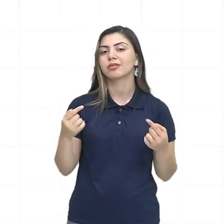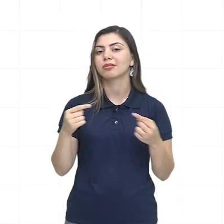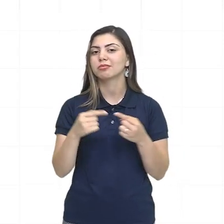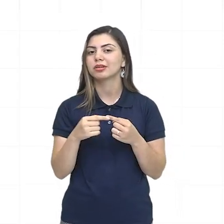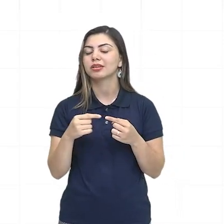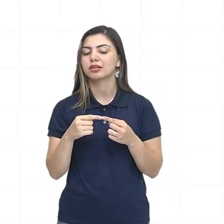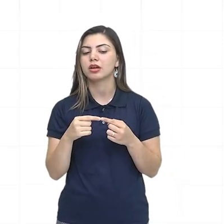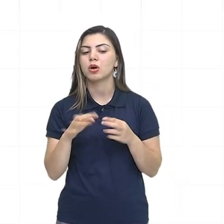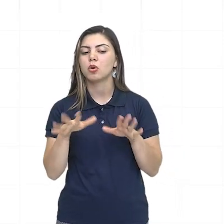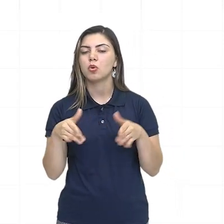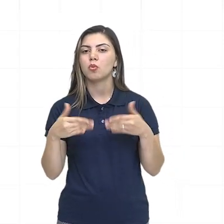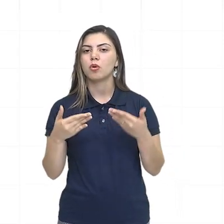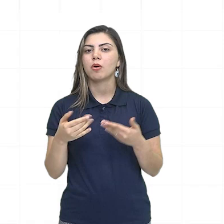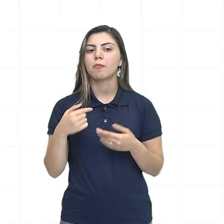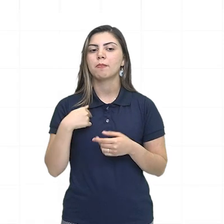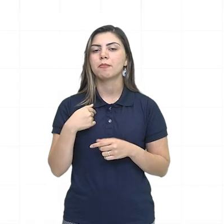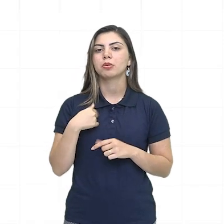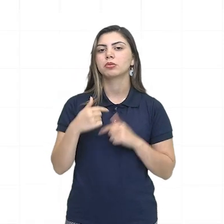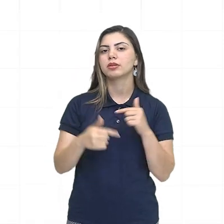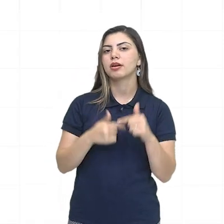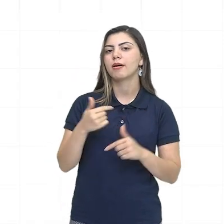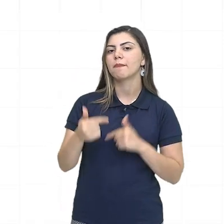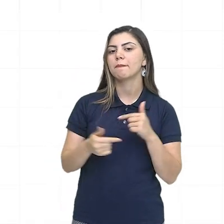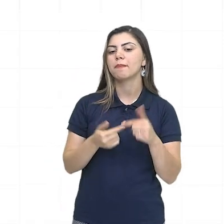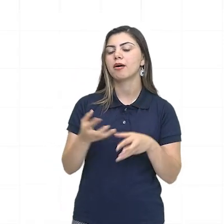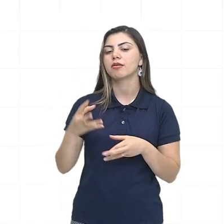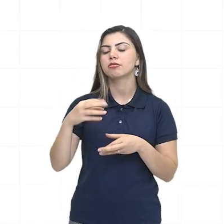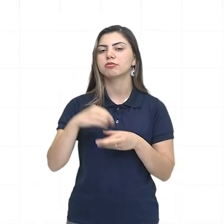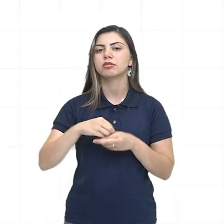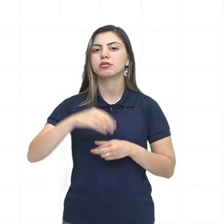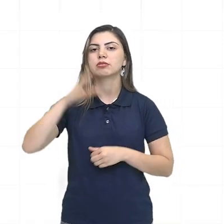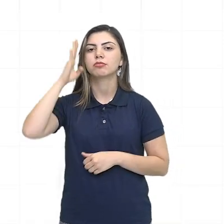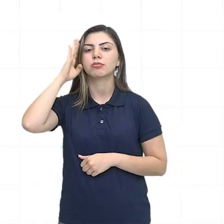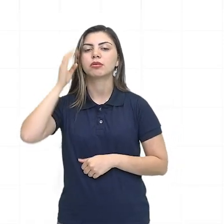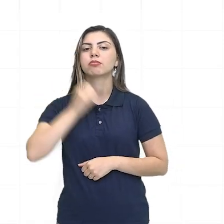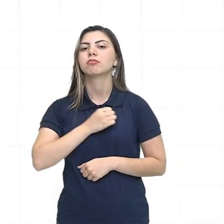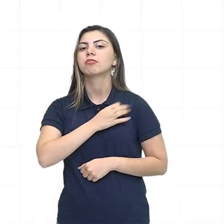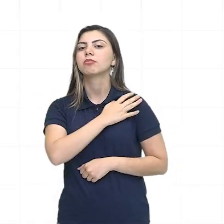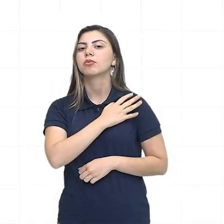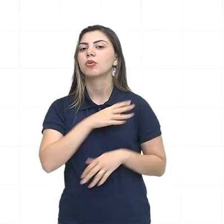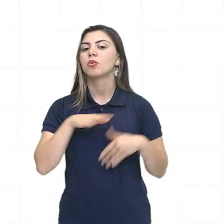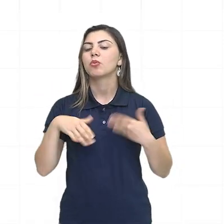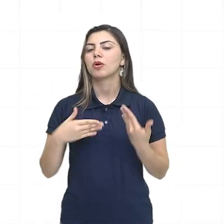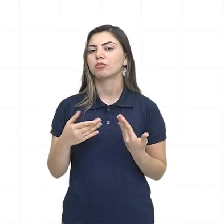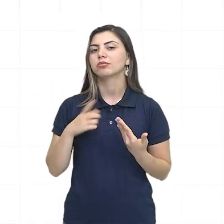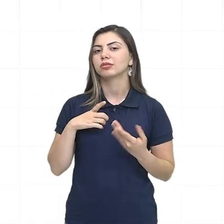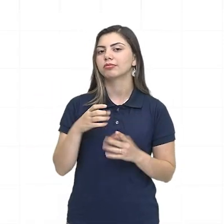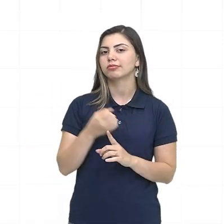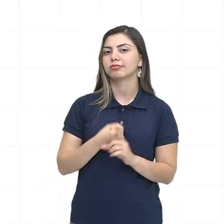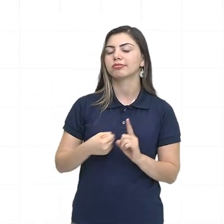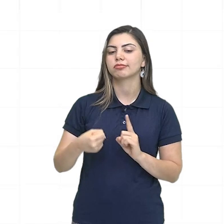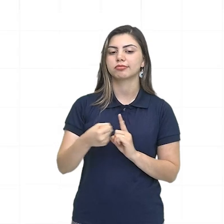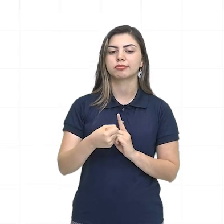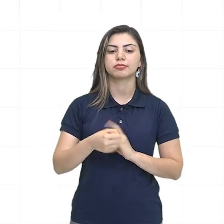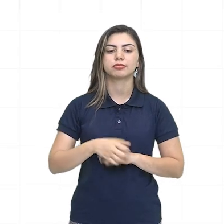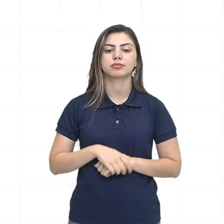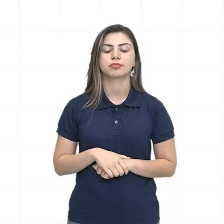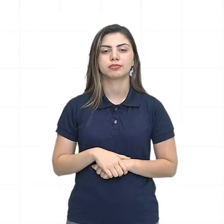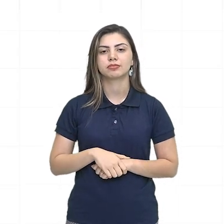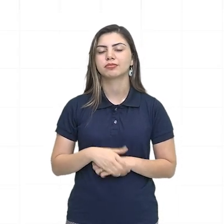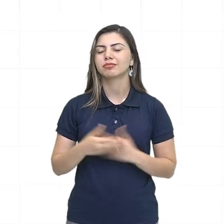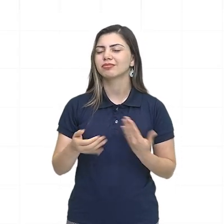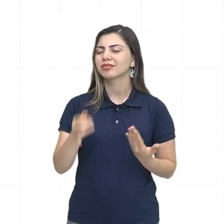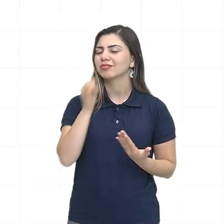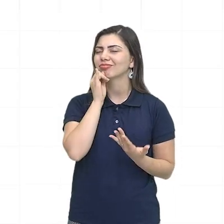simbolizam qual o nosso papel, qual o nosso posto, qual o nosso status na sociedade em que nós vivemos. E